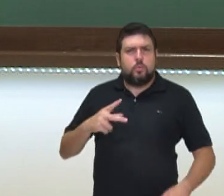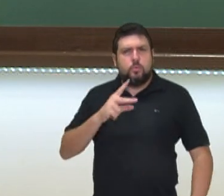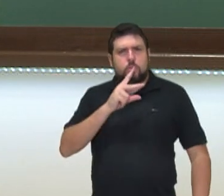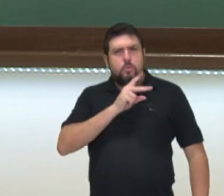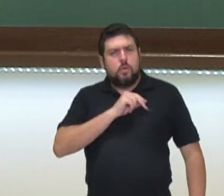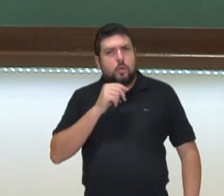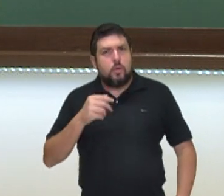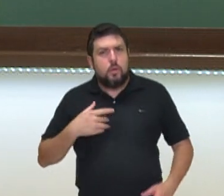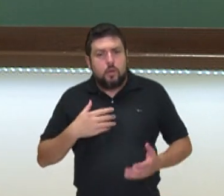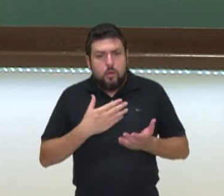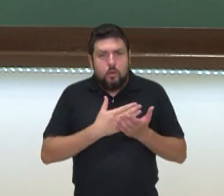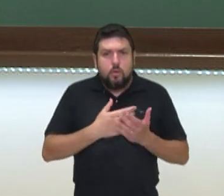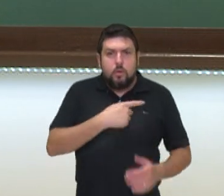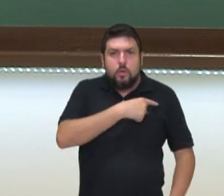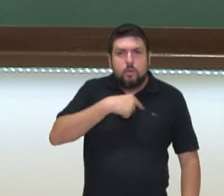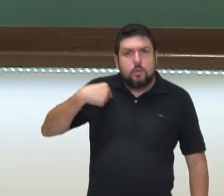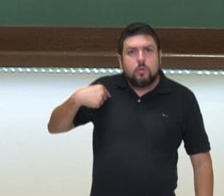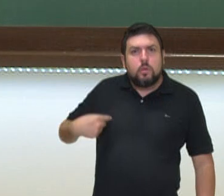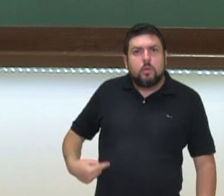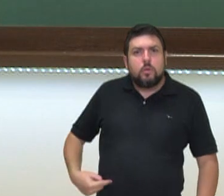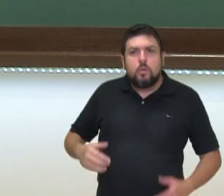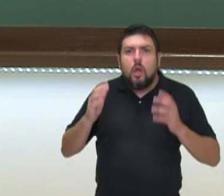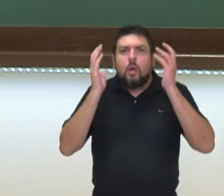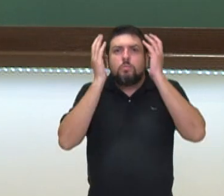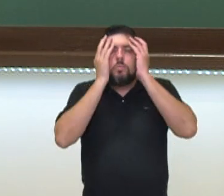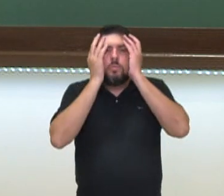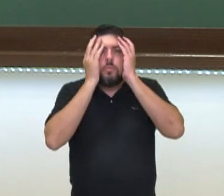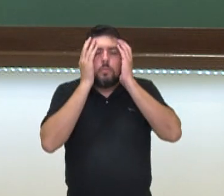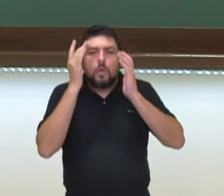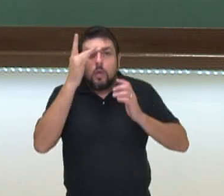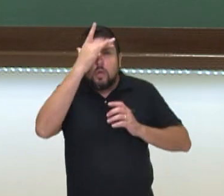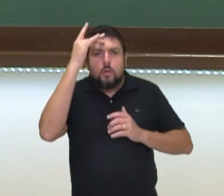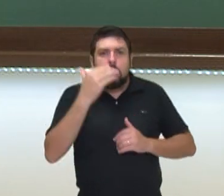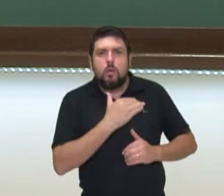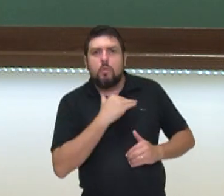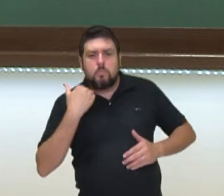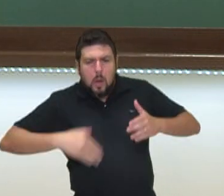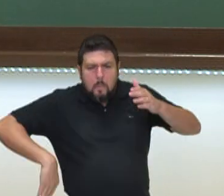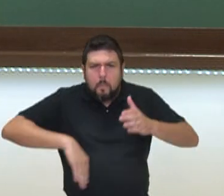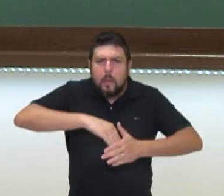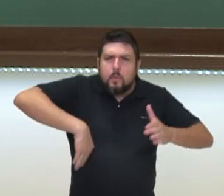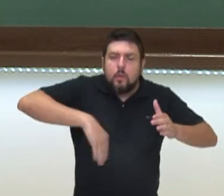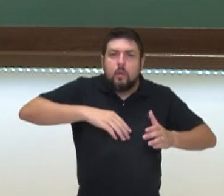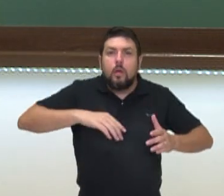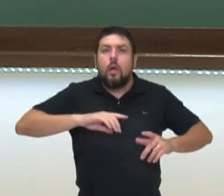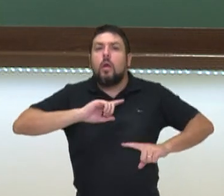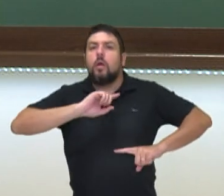bola, com os crânios de quem era morto. Depois, lá